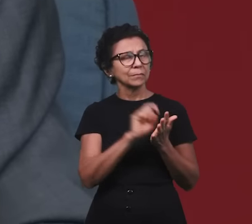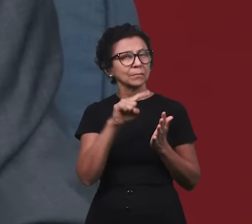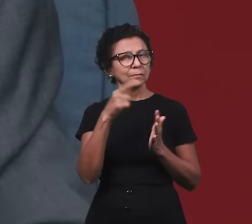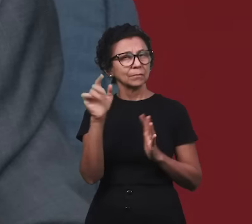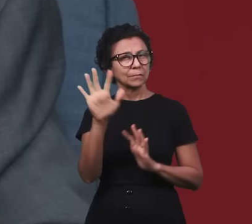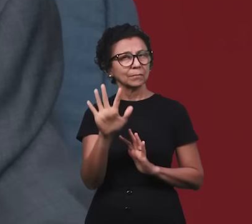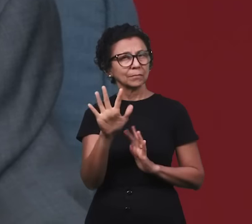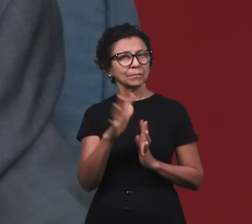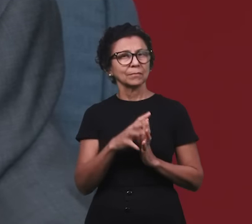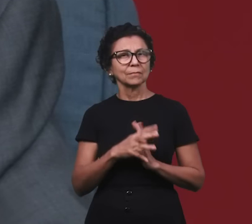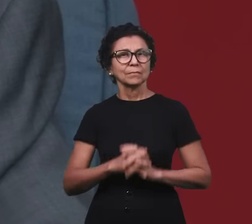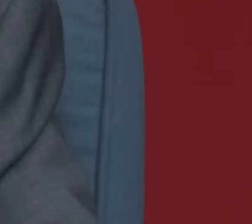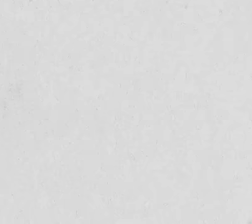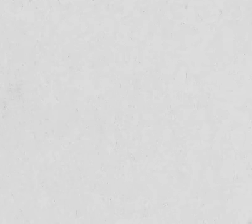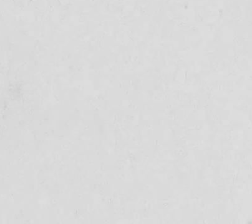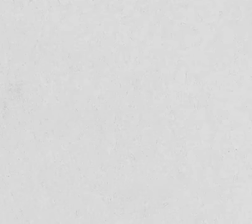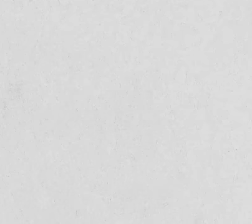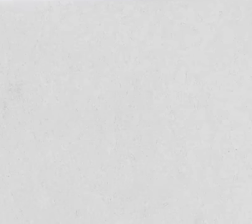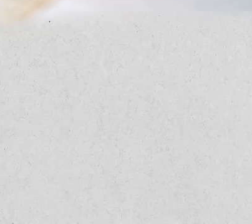depois da nossa vinheta.